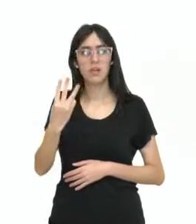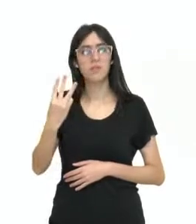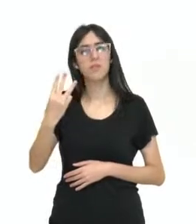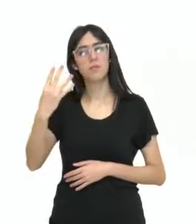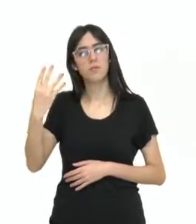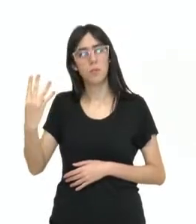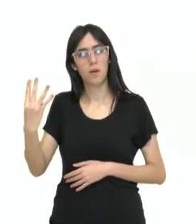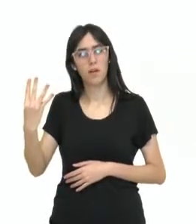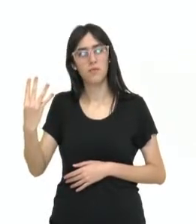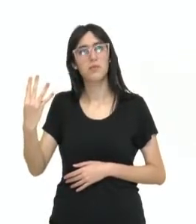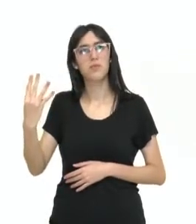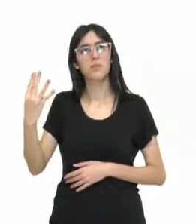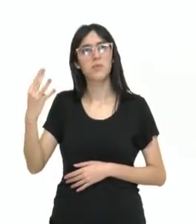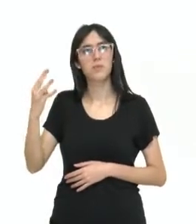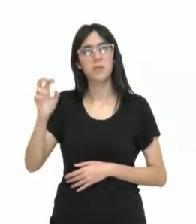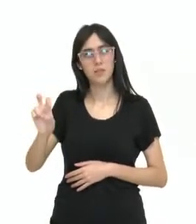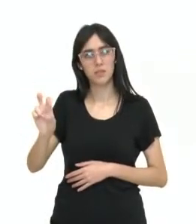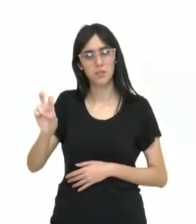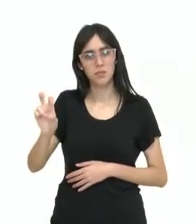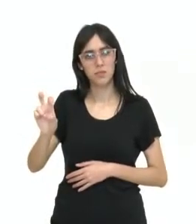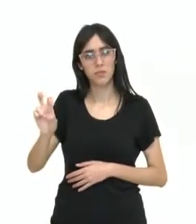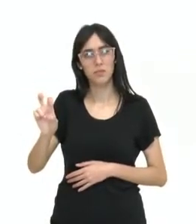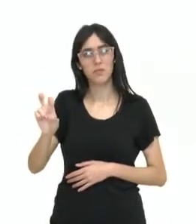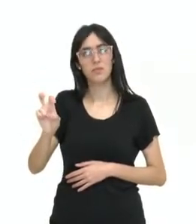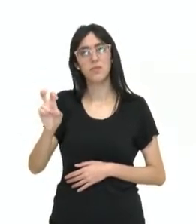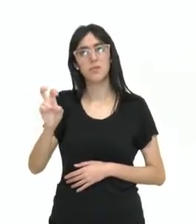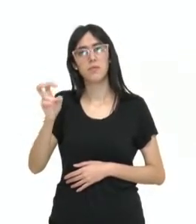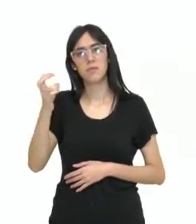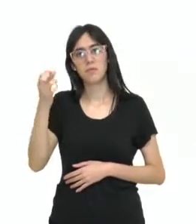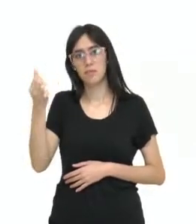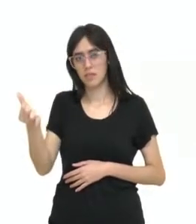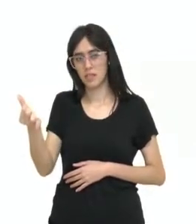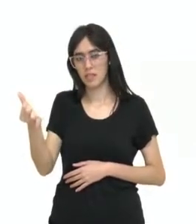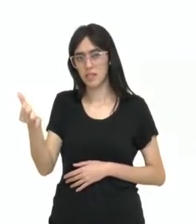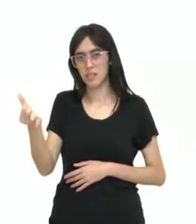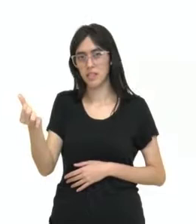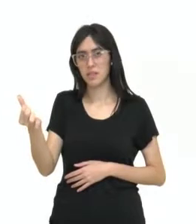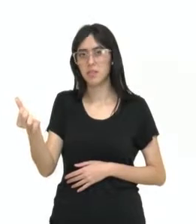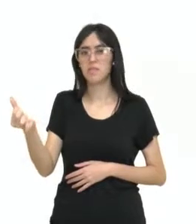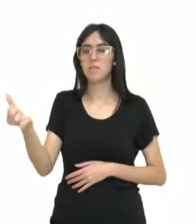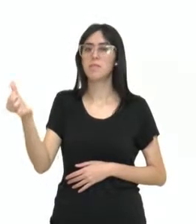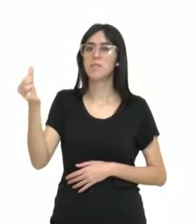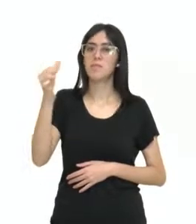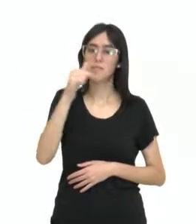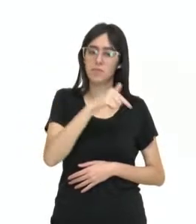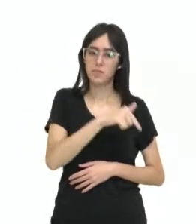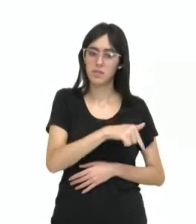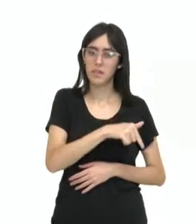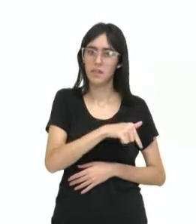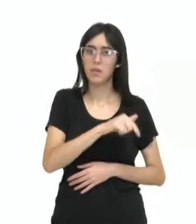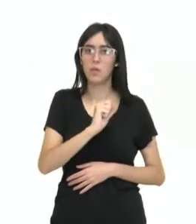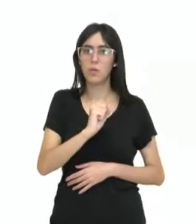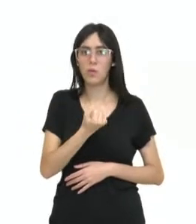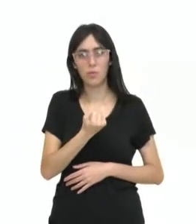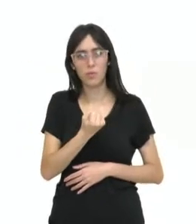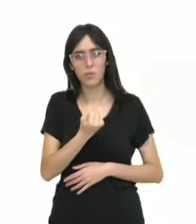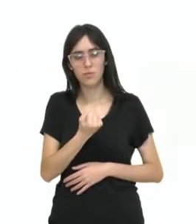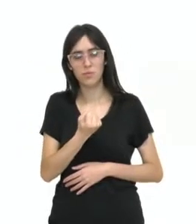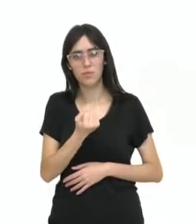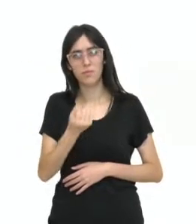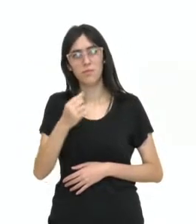3, 4, 5, 6, 7,